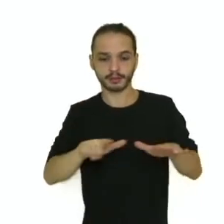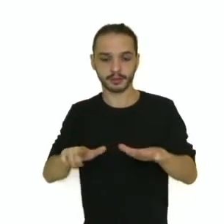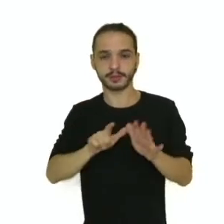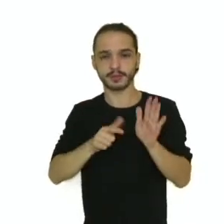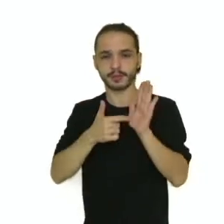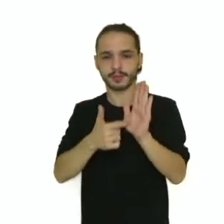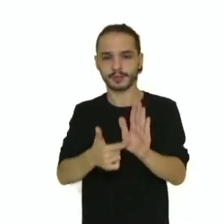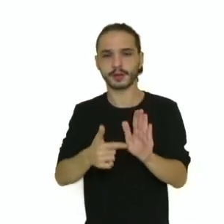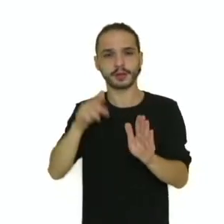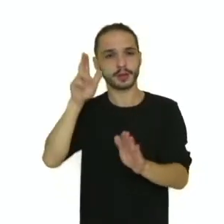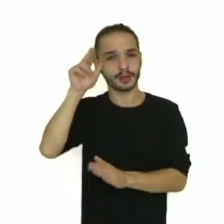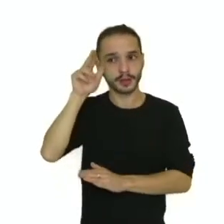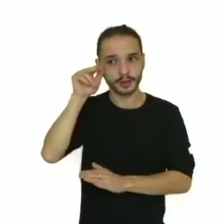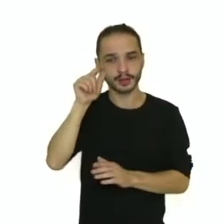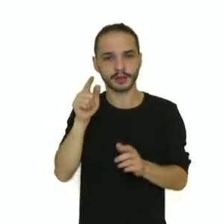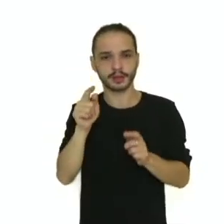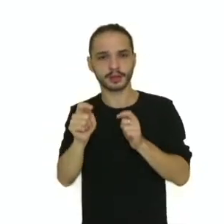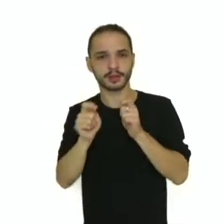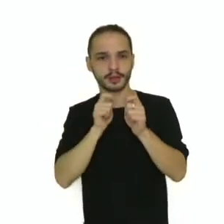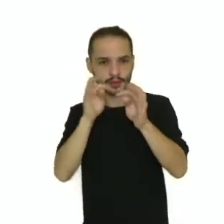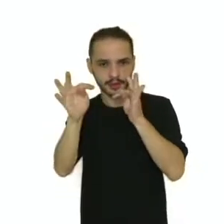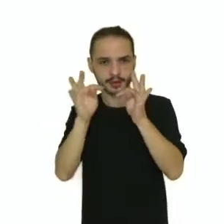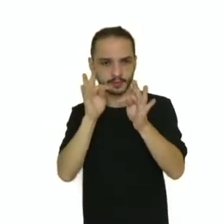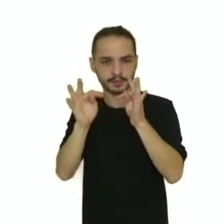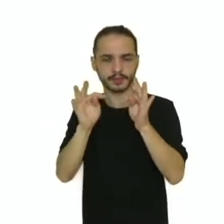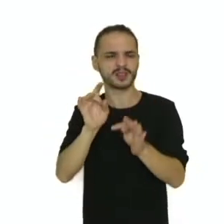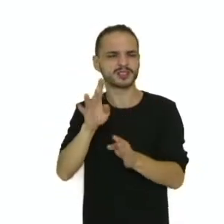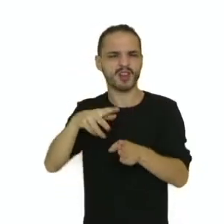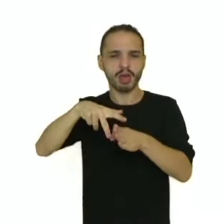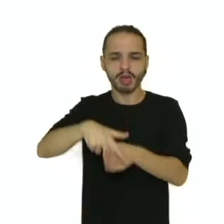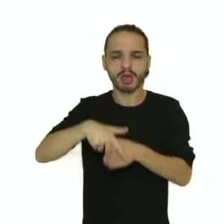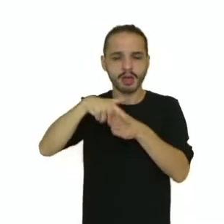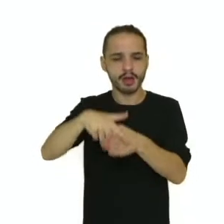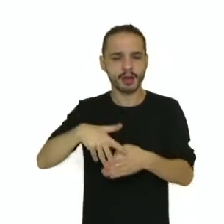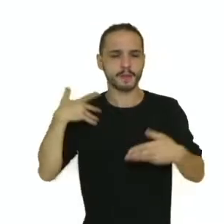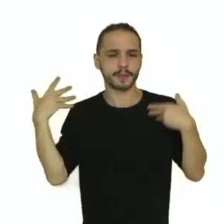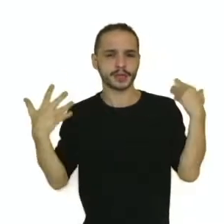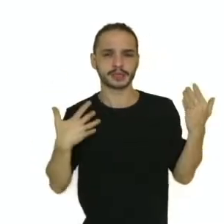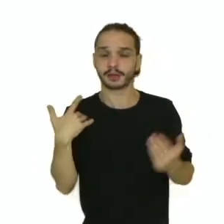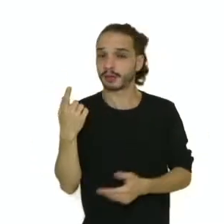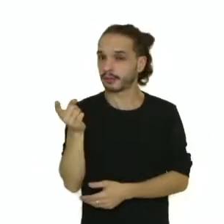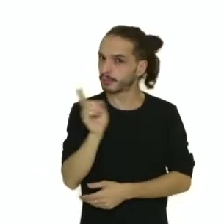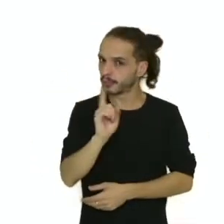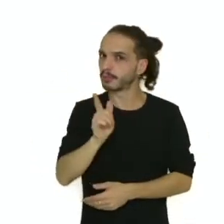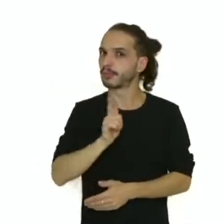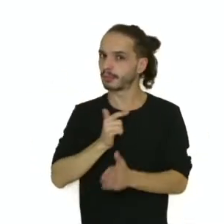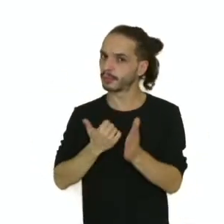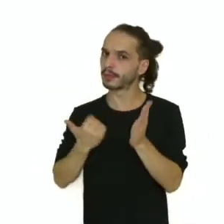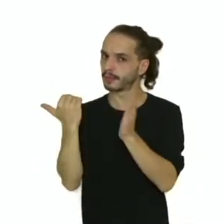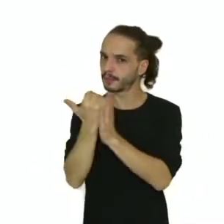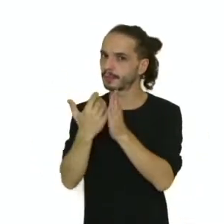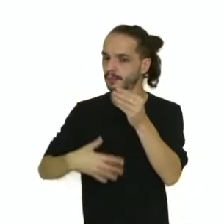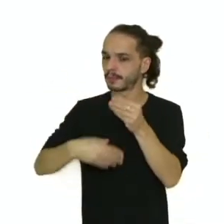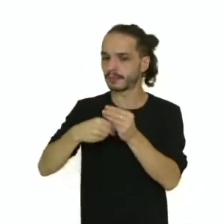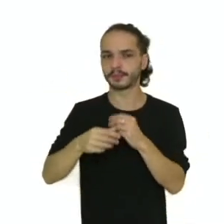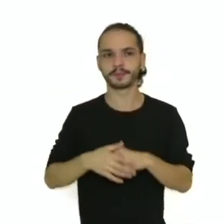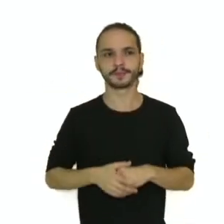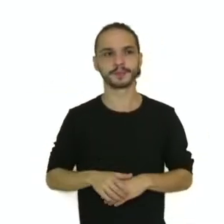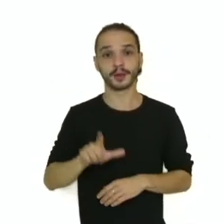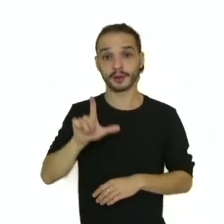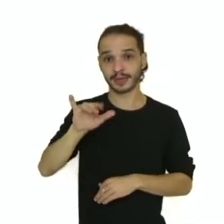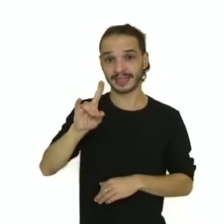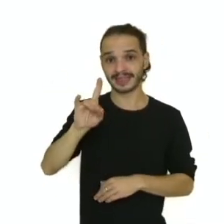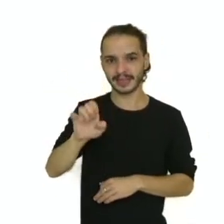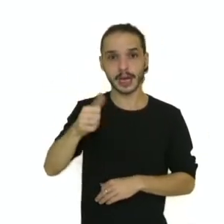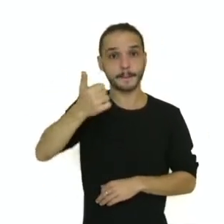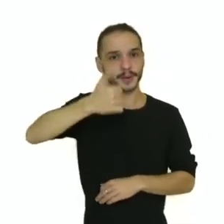a ecoterapia vai muito além de um passeio a cavalo. Então, temos aqui, né, uma lead, que é o primeiro parágrafo